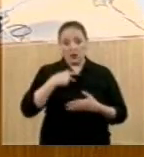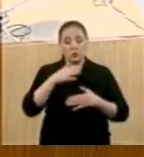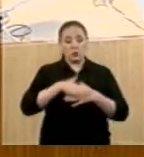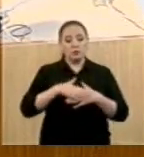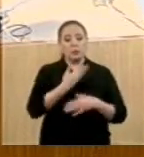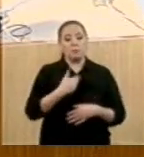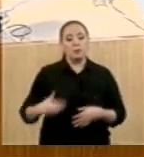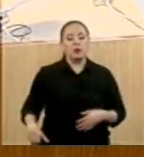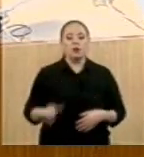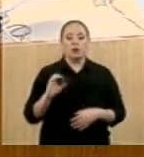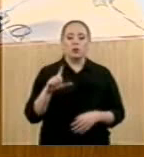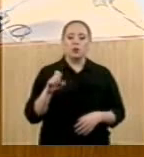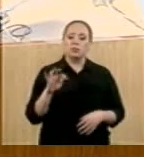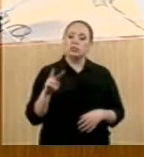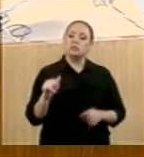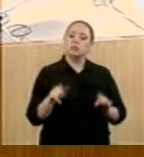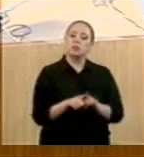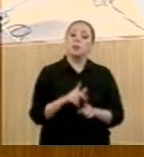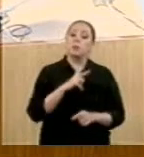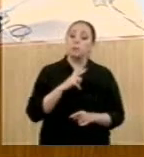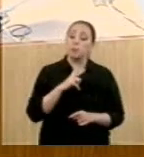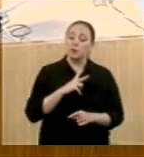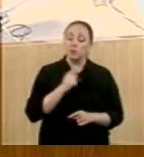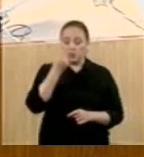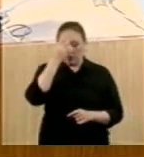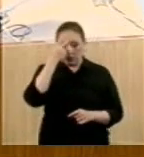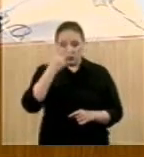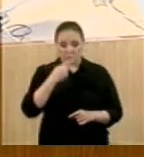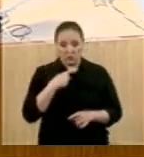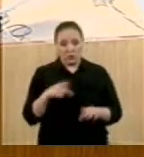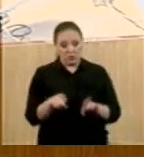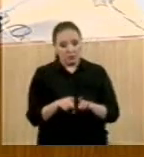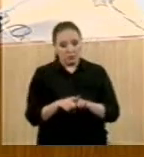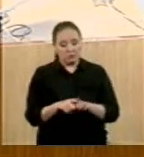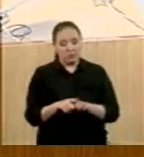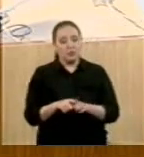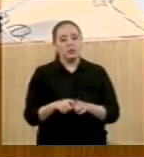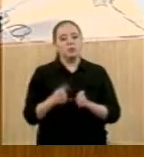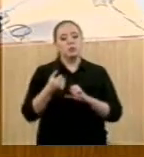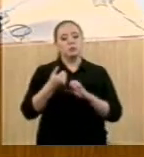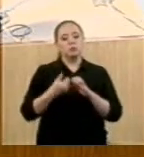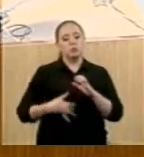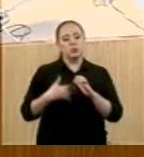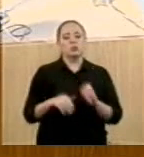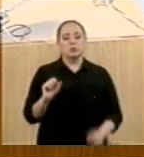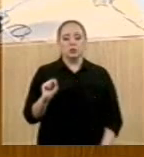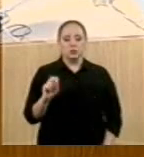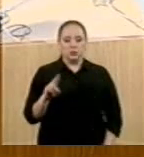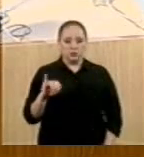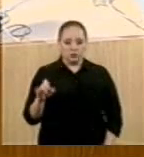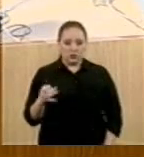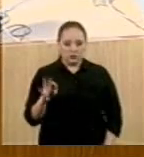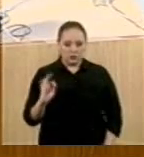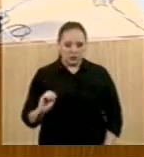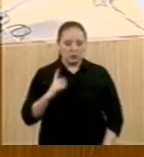coletiva por definição, e a privada, individual também por definição dos sujeitos. O mínimo existencial para